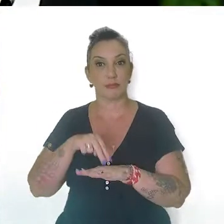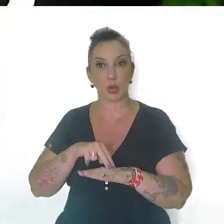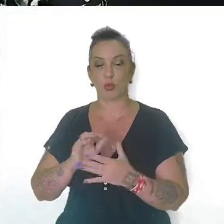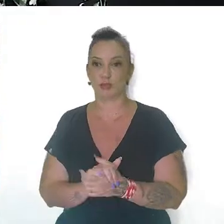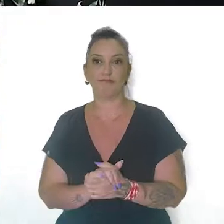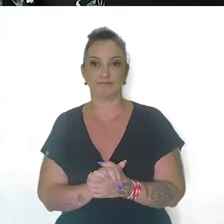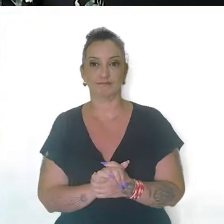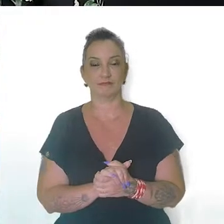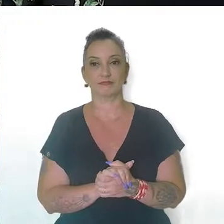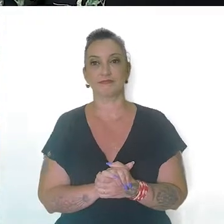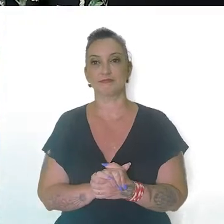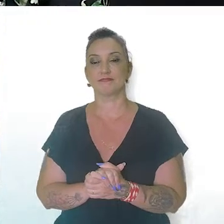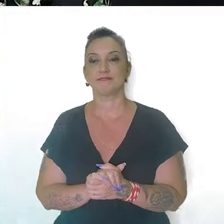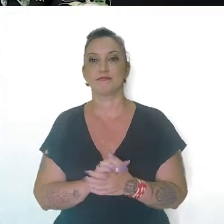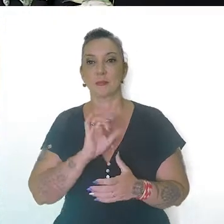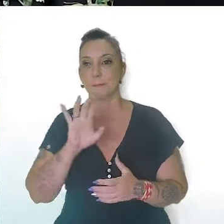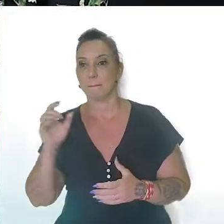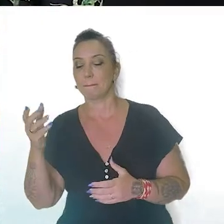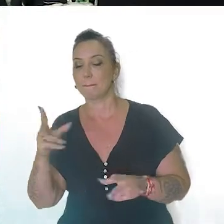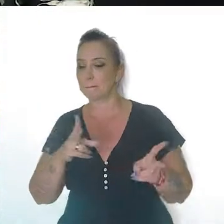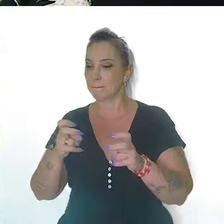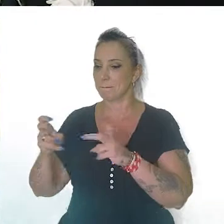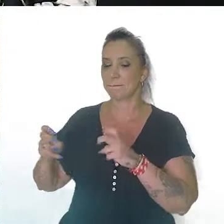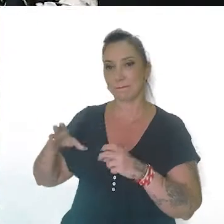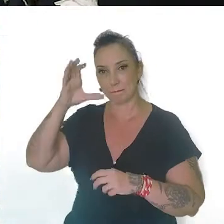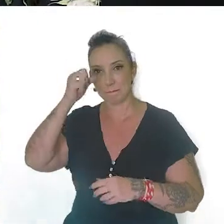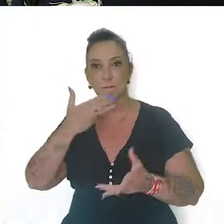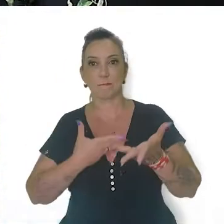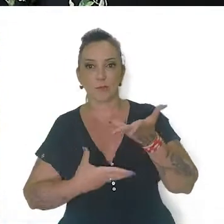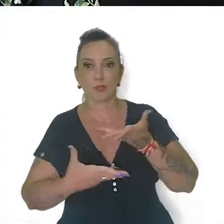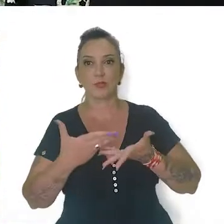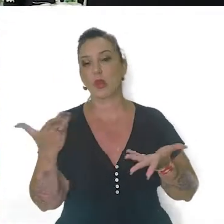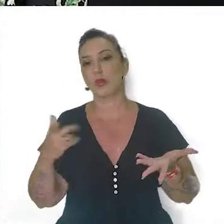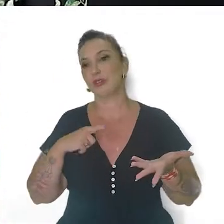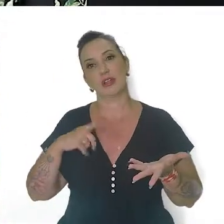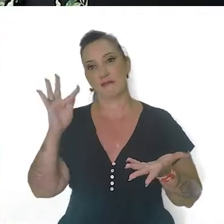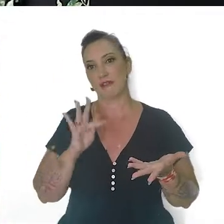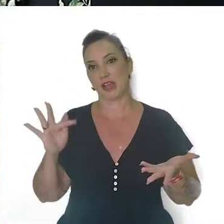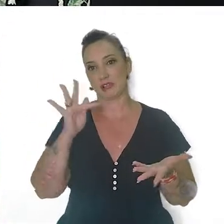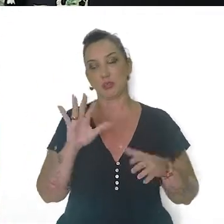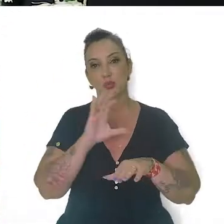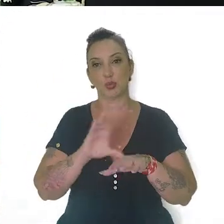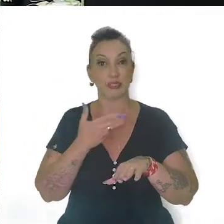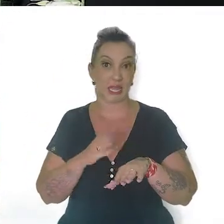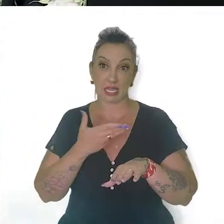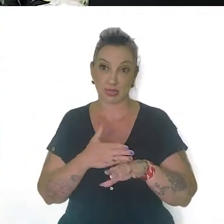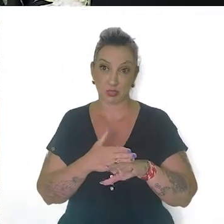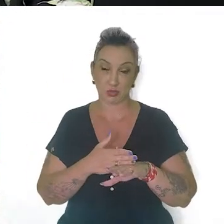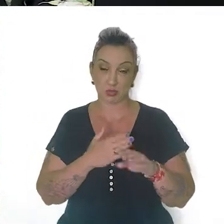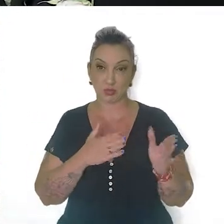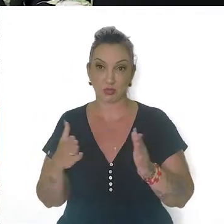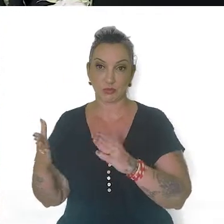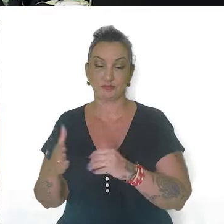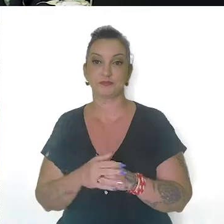palco. Né? Então, acaba que uma coisa você vai observando e você vai aprendendo. Hoje a gente já tem faculdade, tem curso técnico